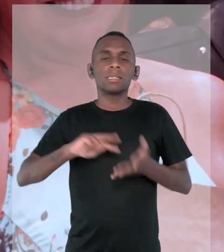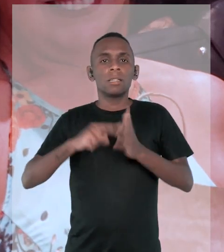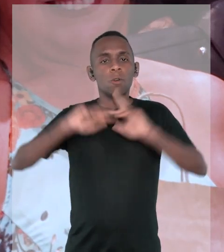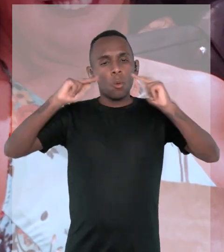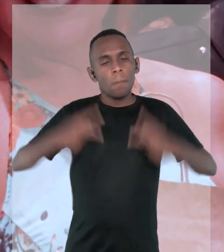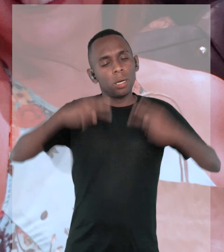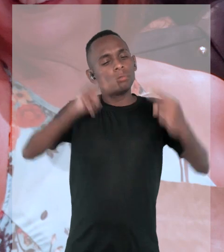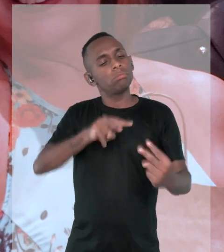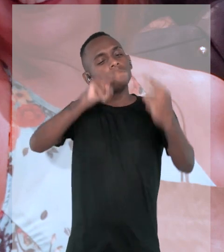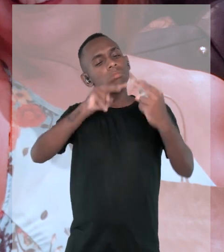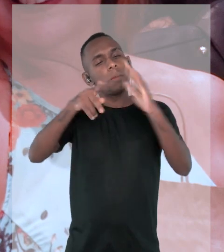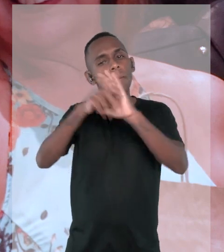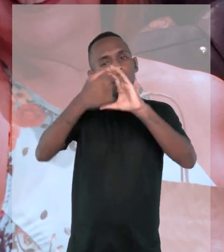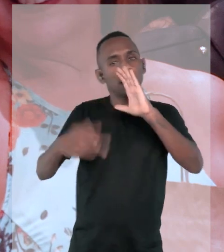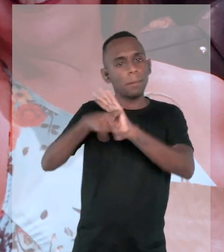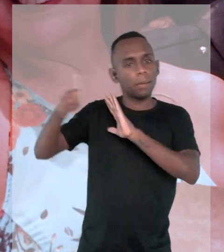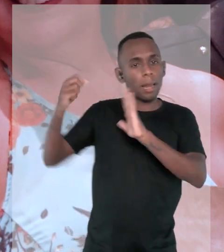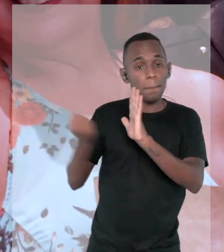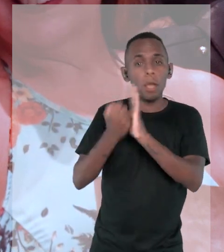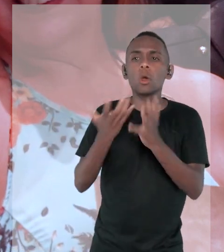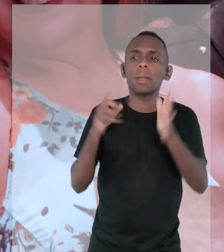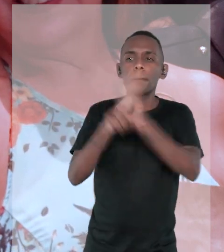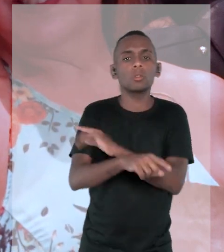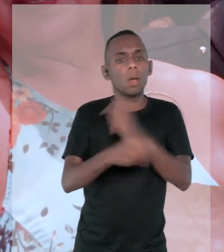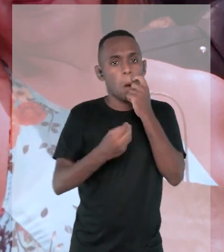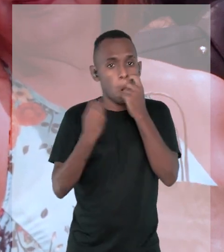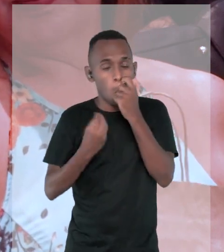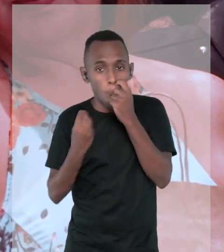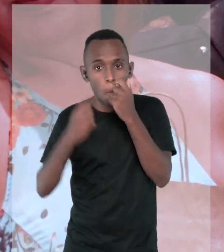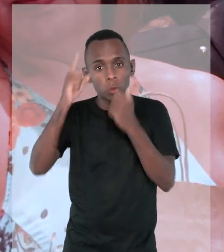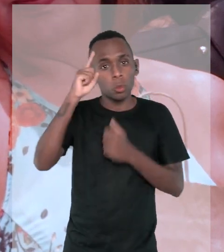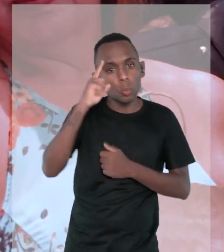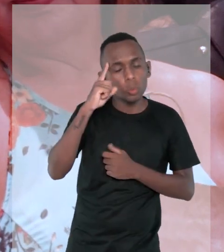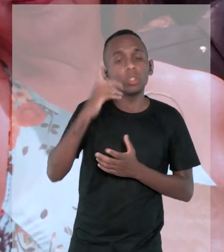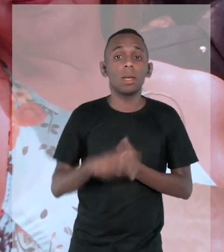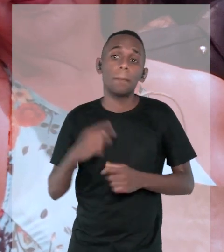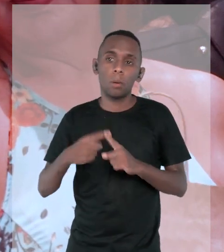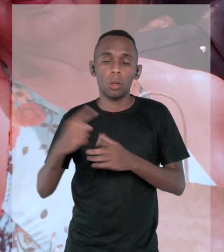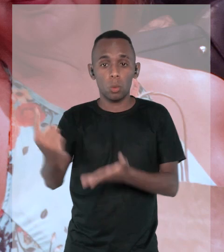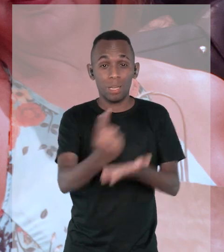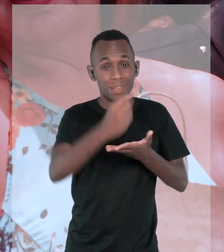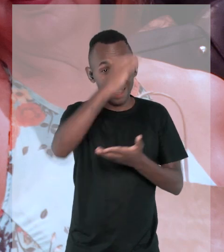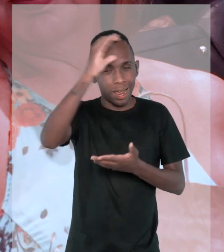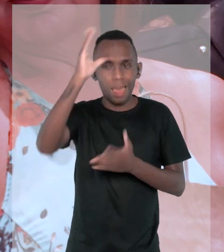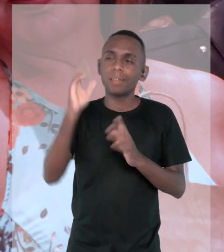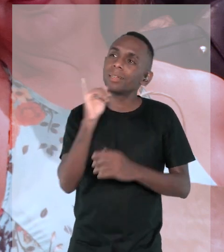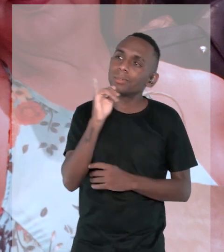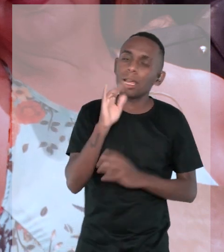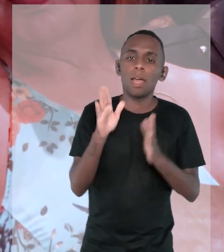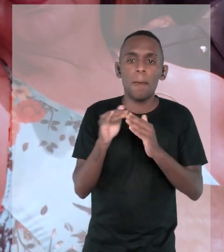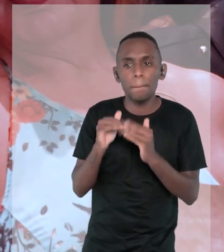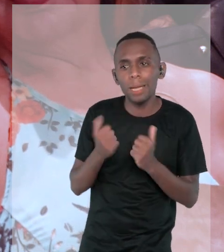olho nos olhos, que a árvore tem de trabalhar. E eu queria te perguntar como é que é na rotina, porque o cliente ainda chega muito pedindo